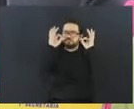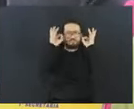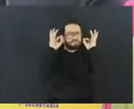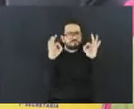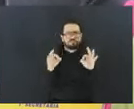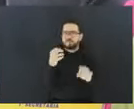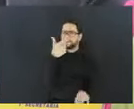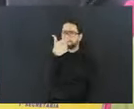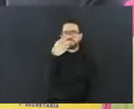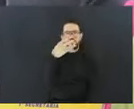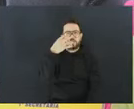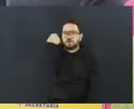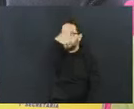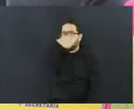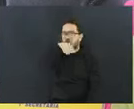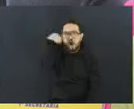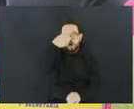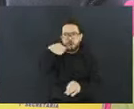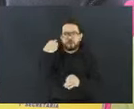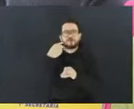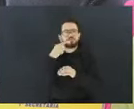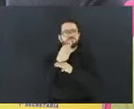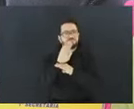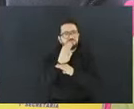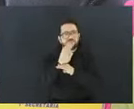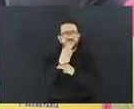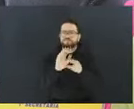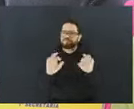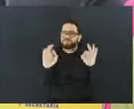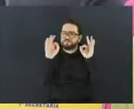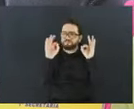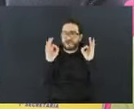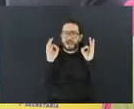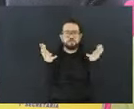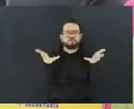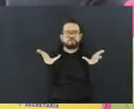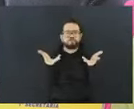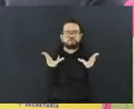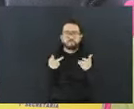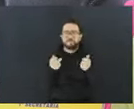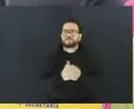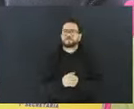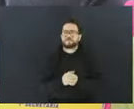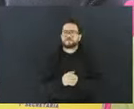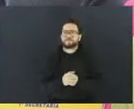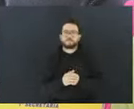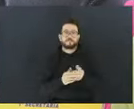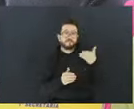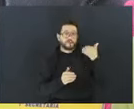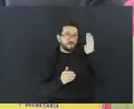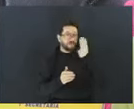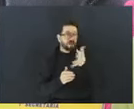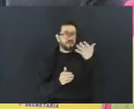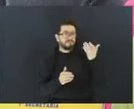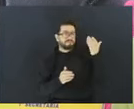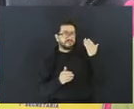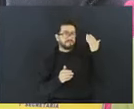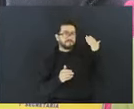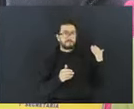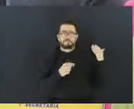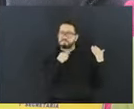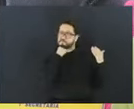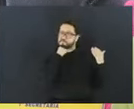eficiente, diferenciada realmente. Como nós não víamos... Há alguns anos, eu queria saber